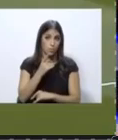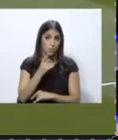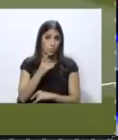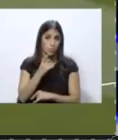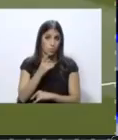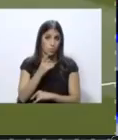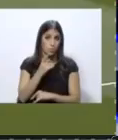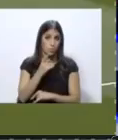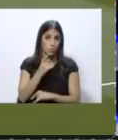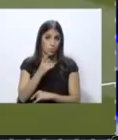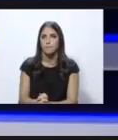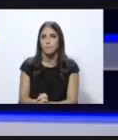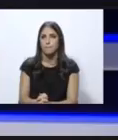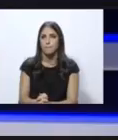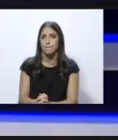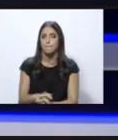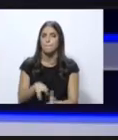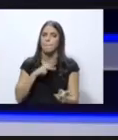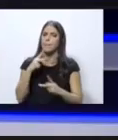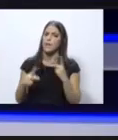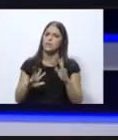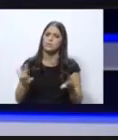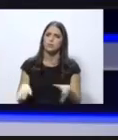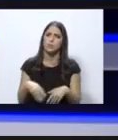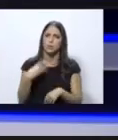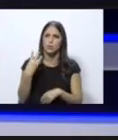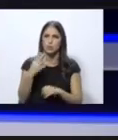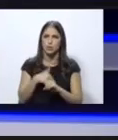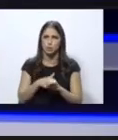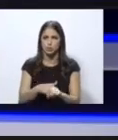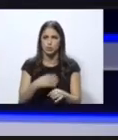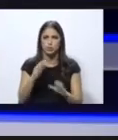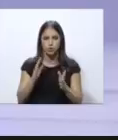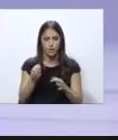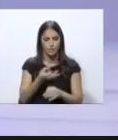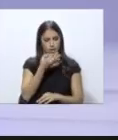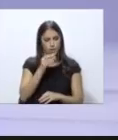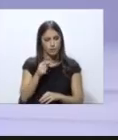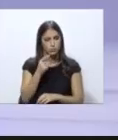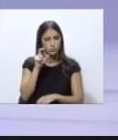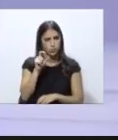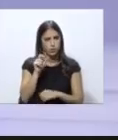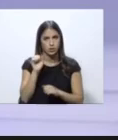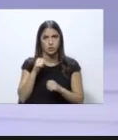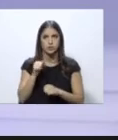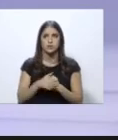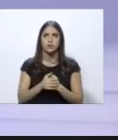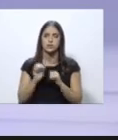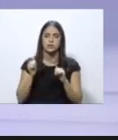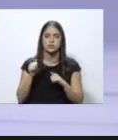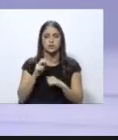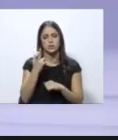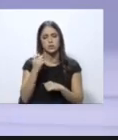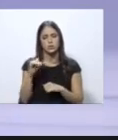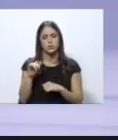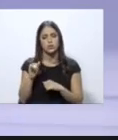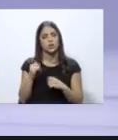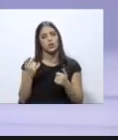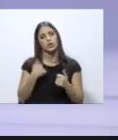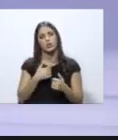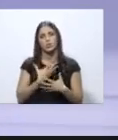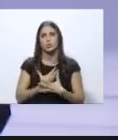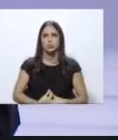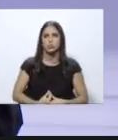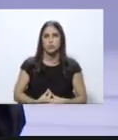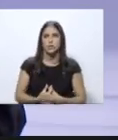Zé Cruz, que analisa estes 4 jogadores? Já falámos alguns. Já falámos um bocadinho deles e já agora, se me permites, Rui, eu gostaria de... Eu estou aqui